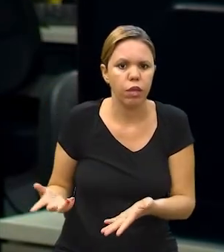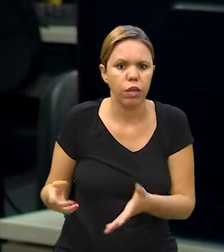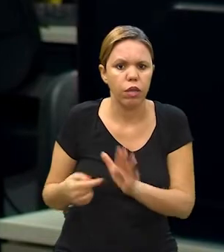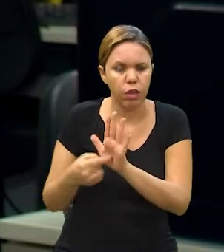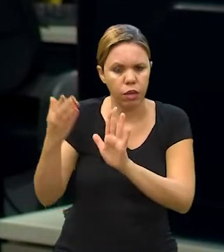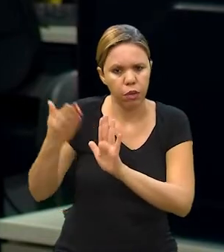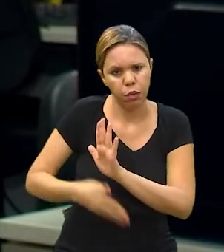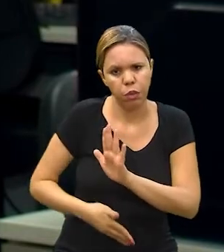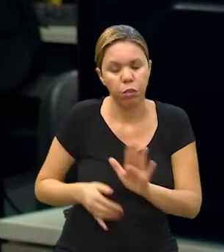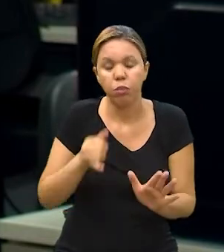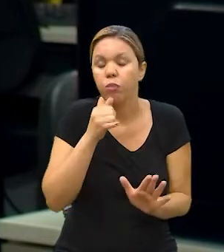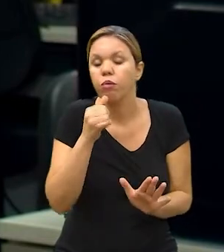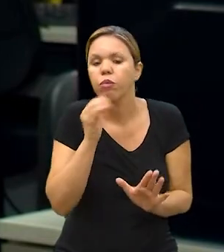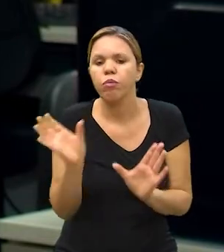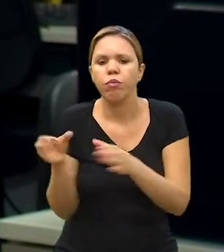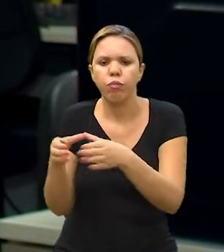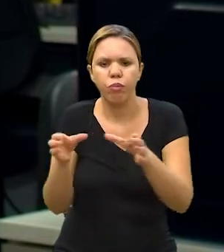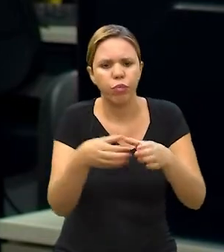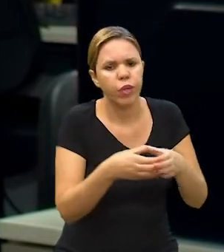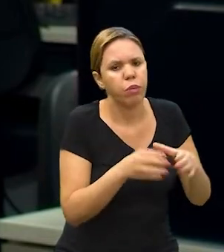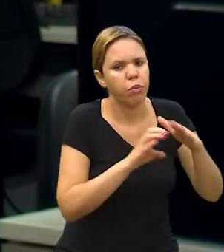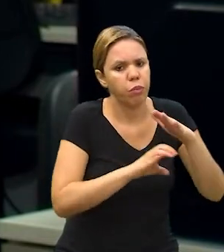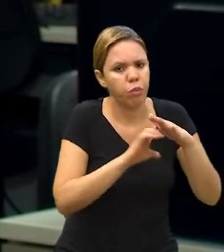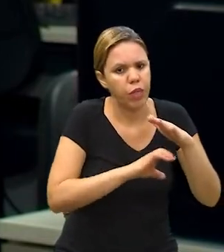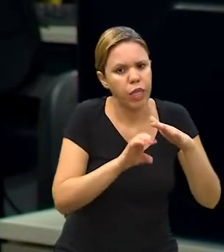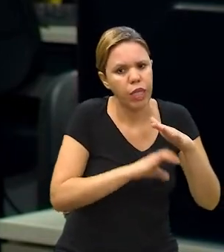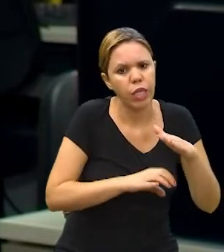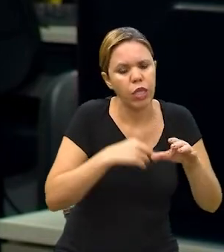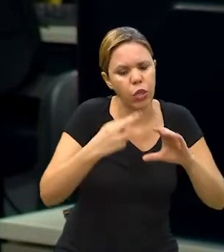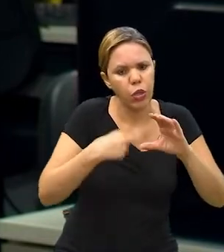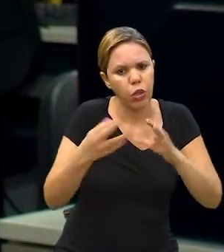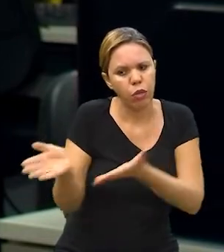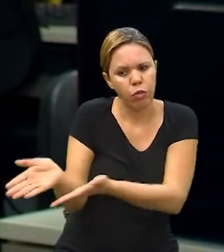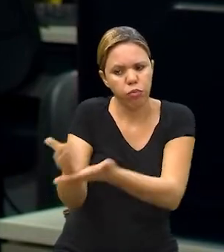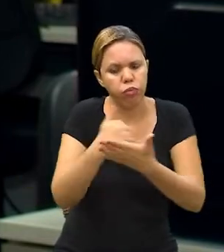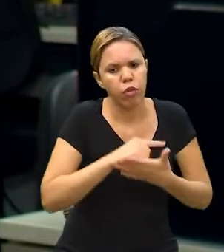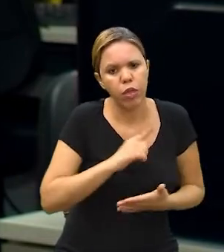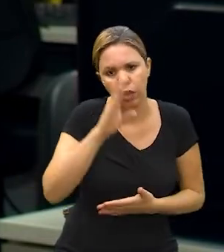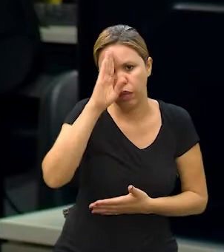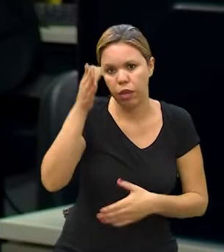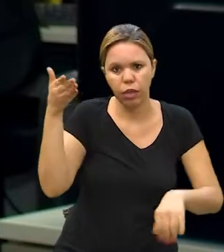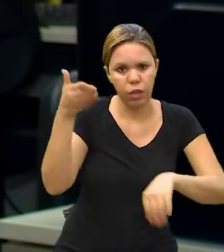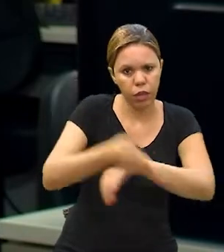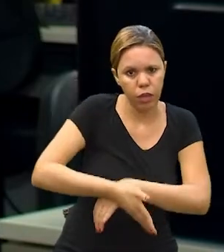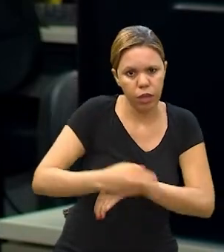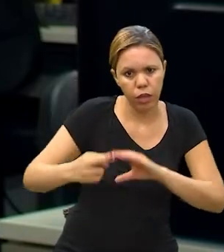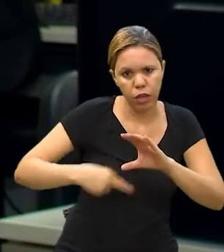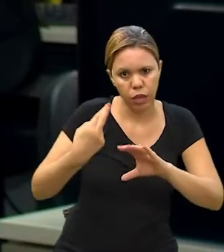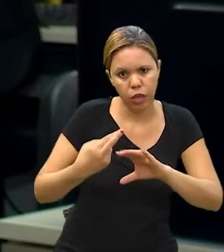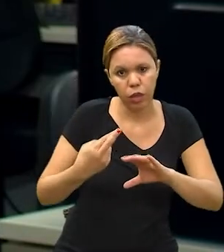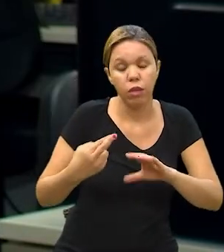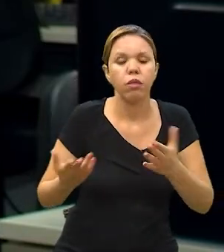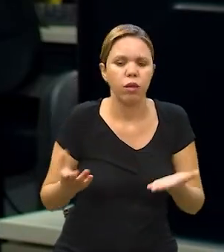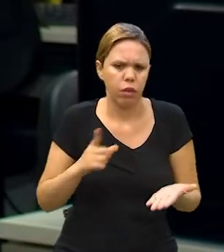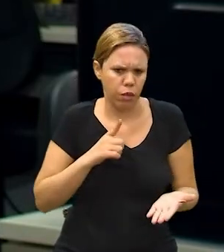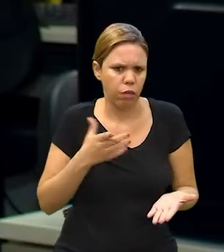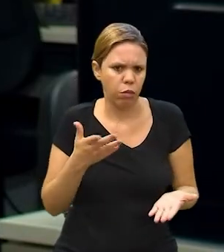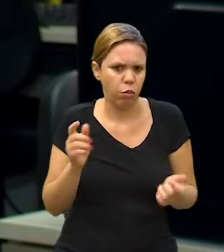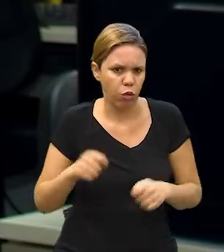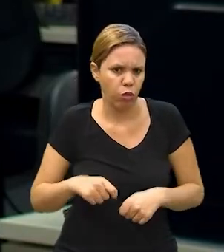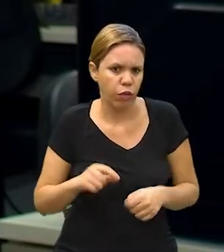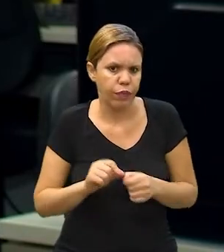por exemplo, que as cooperativas de catadores de material reciclável têm preferência no acesso ao resíduo reciclável. Por quê? Feito